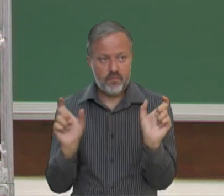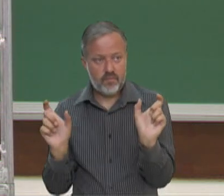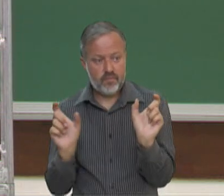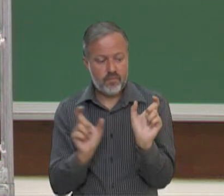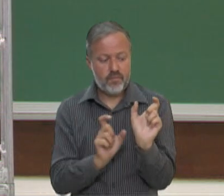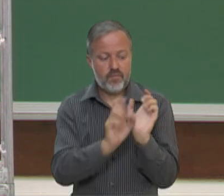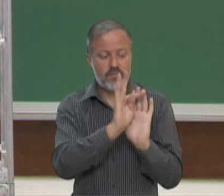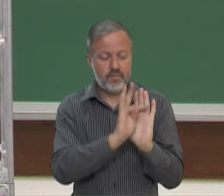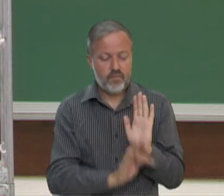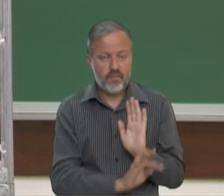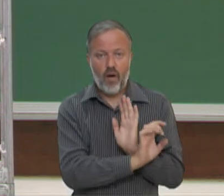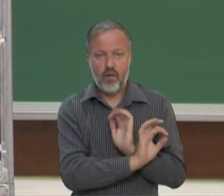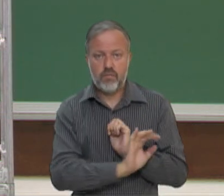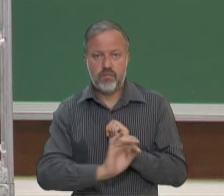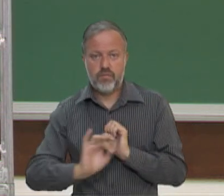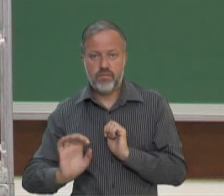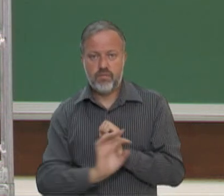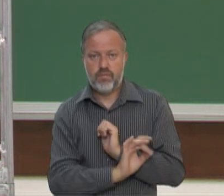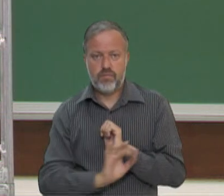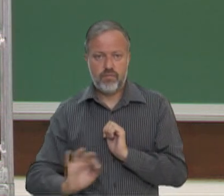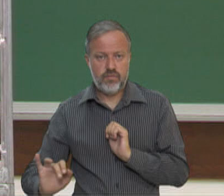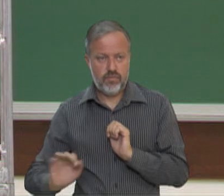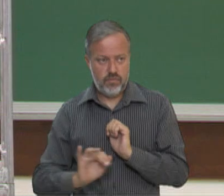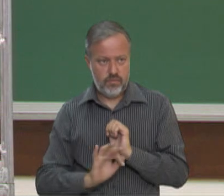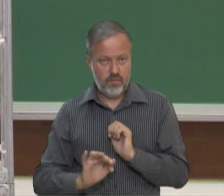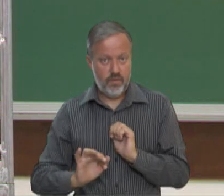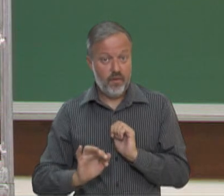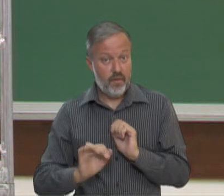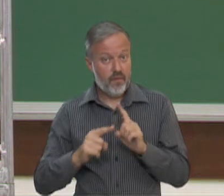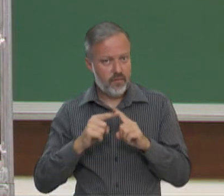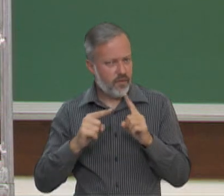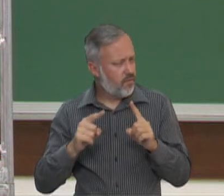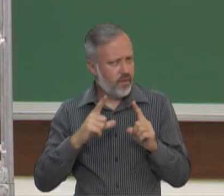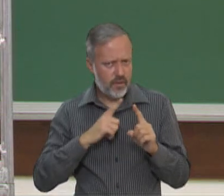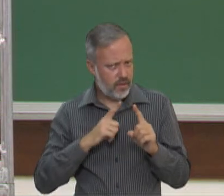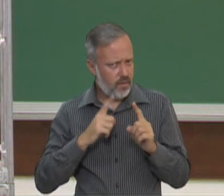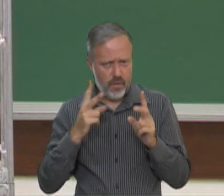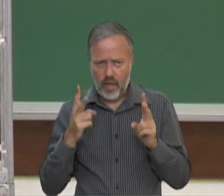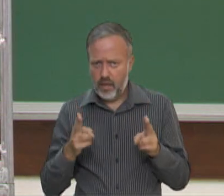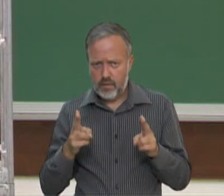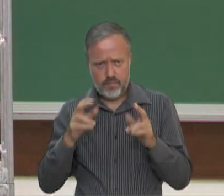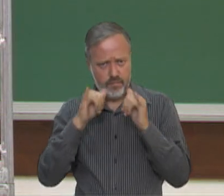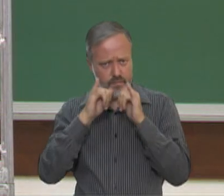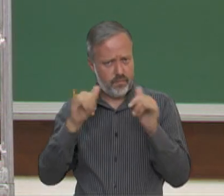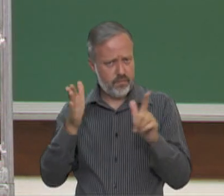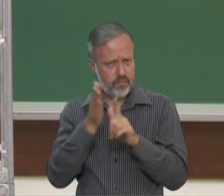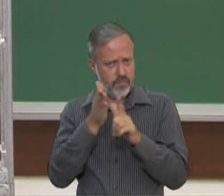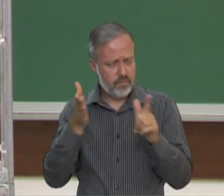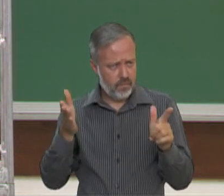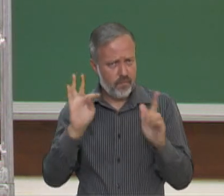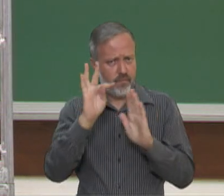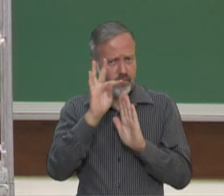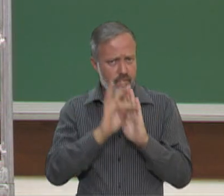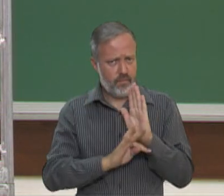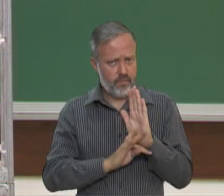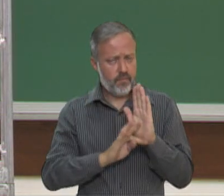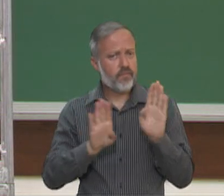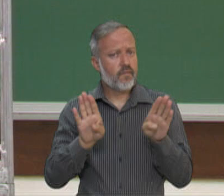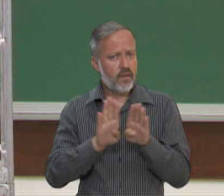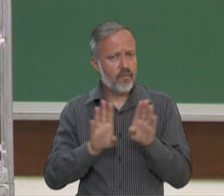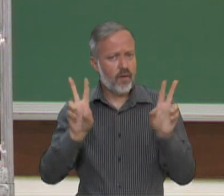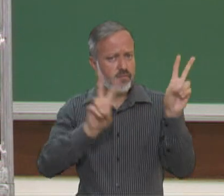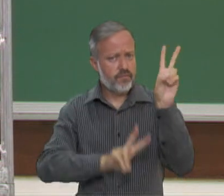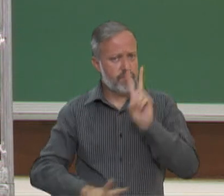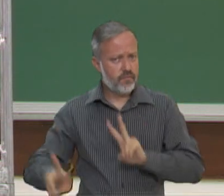sempre, com algumas pequenas variações, mas é essa estrutura que sempre vai ser seguida, tanto em texto quanto